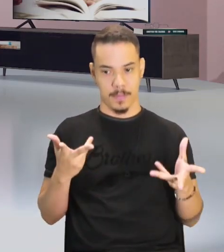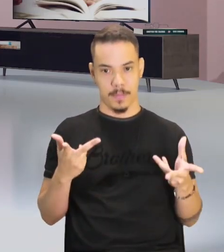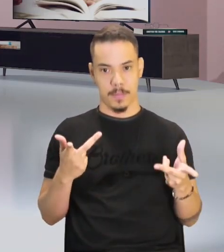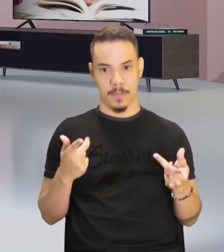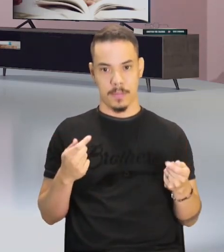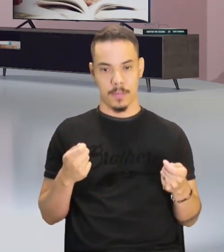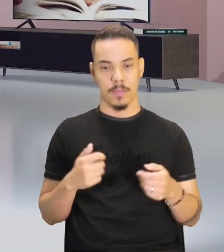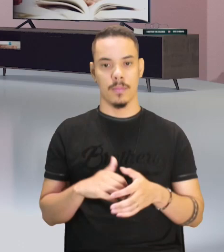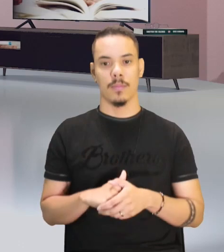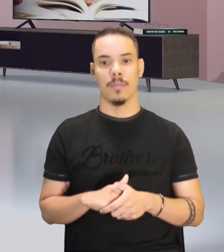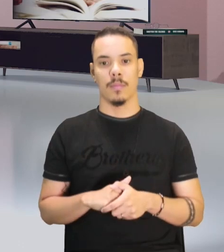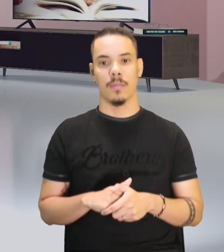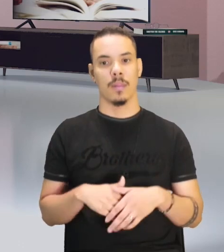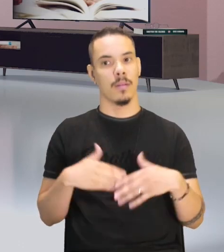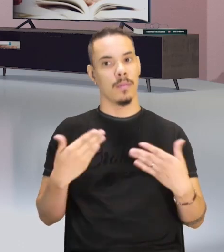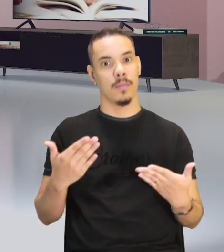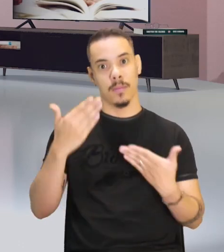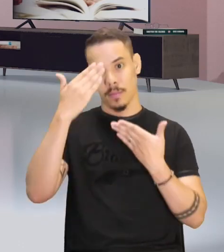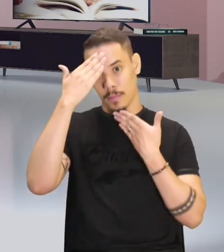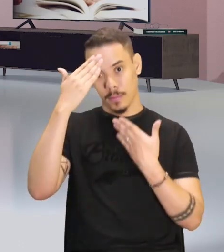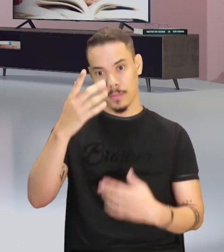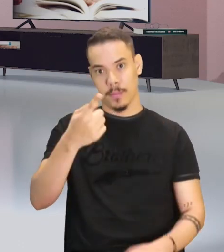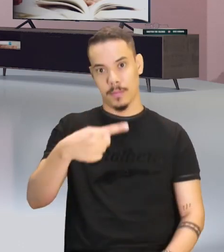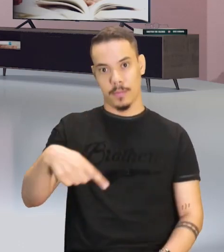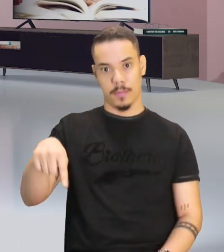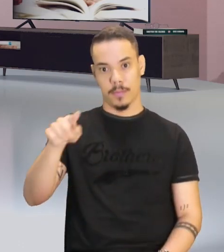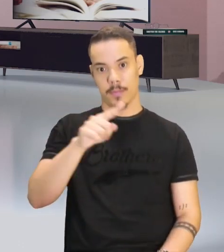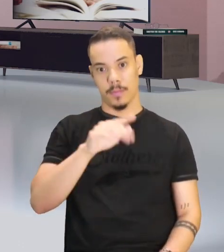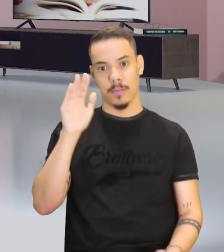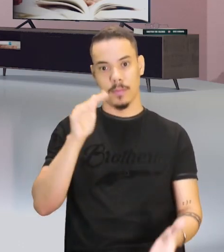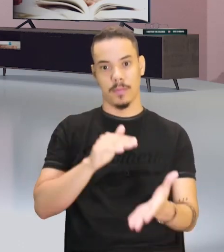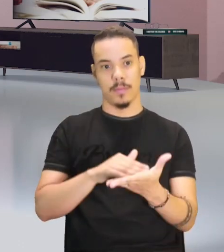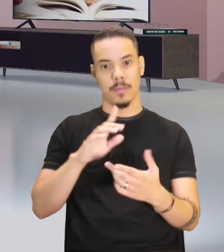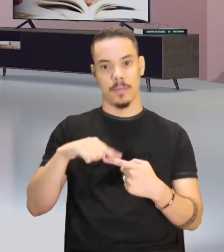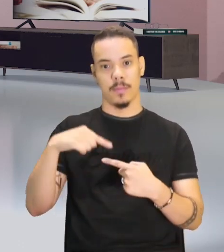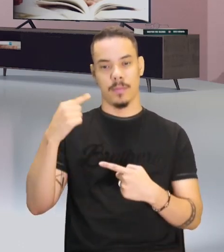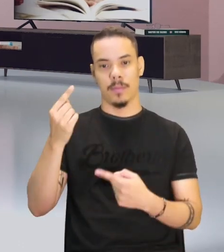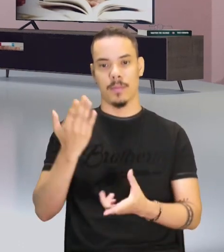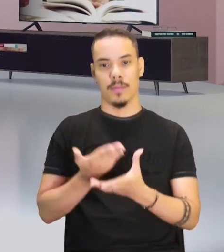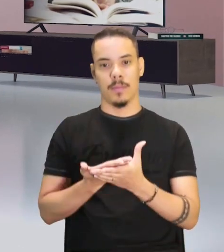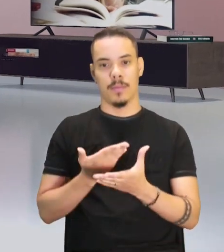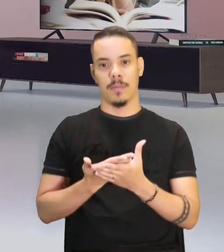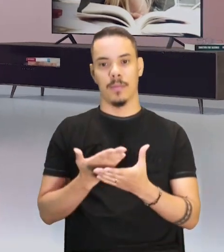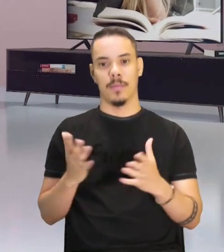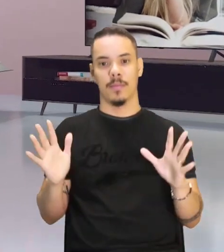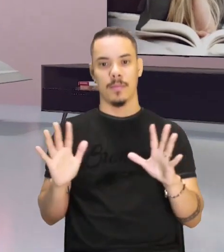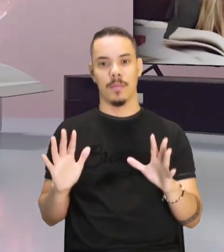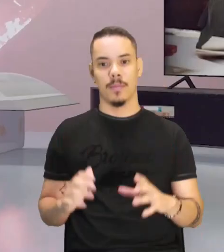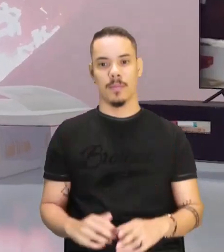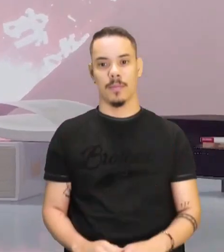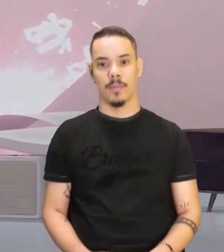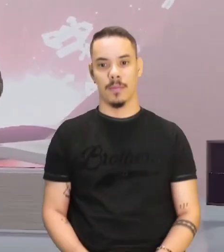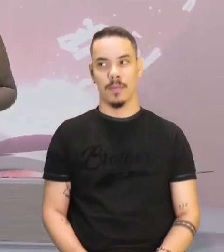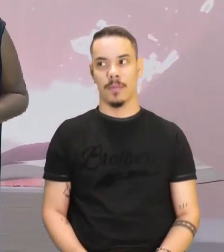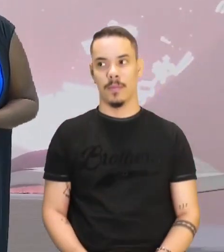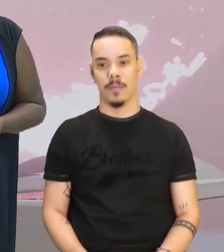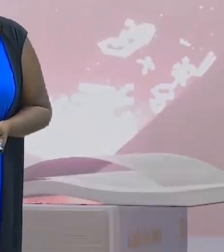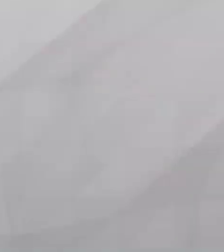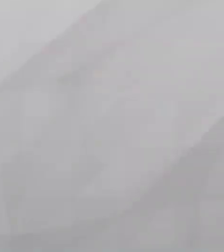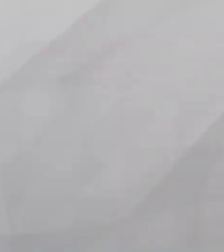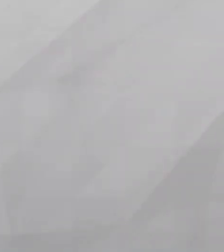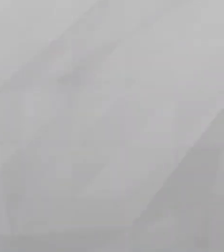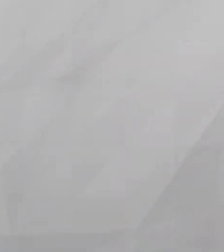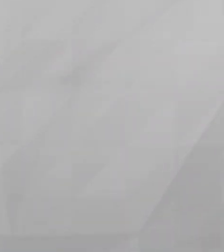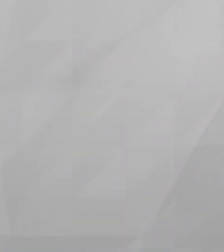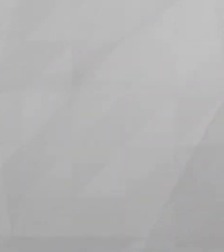né então eu agradeço a companhia de vocês muito obrigada e até a próxima aula